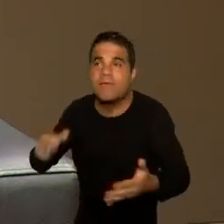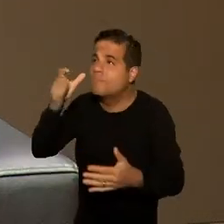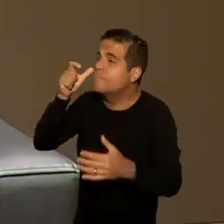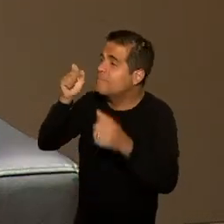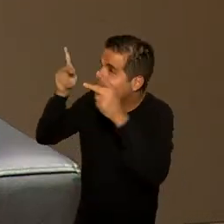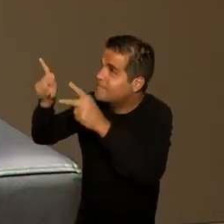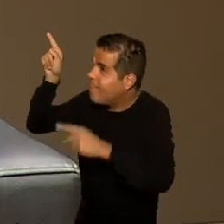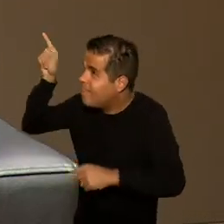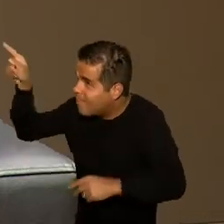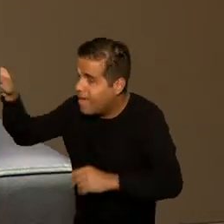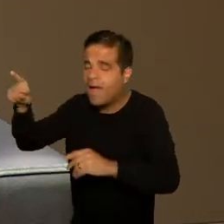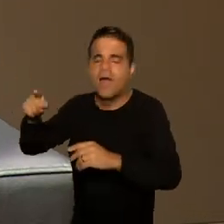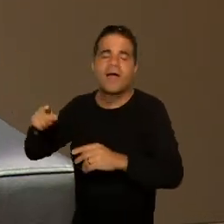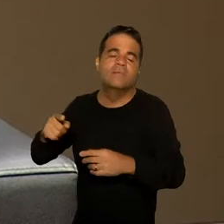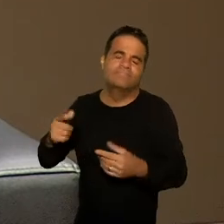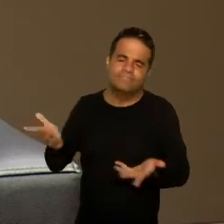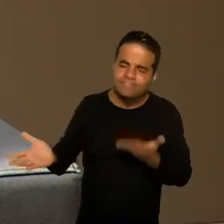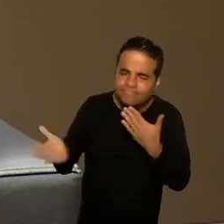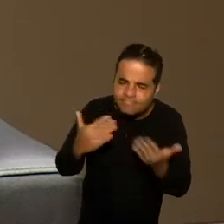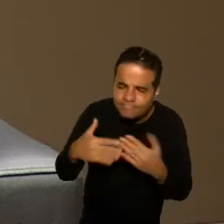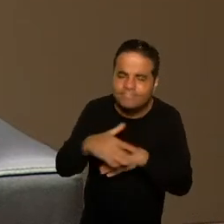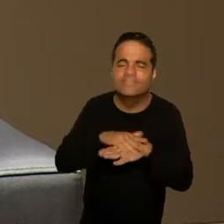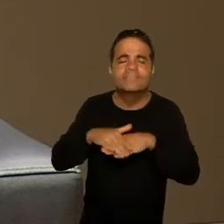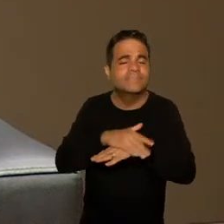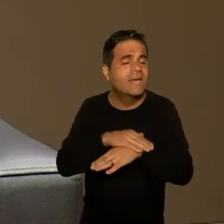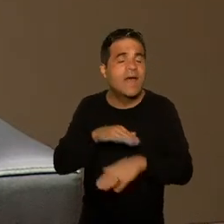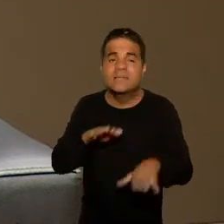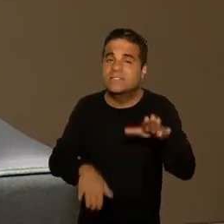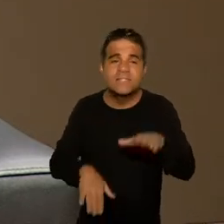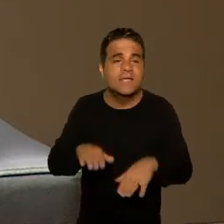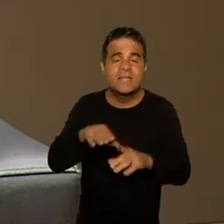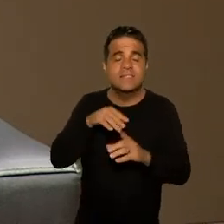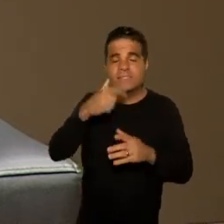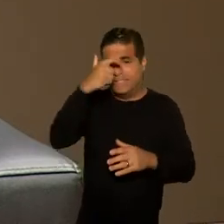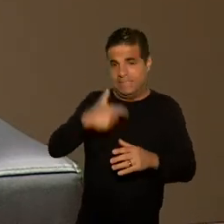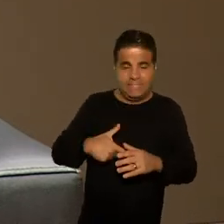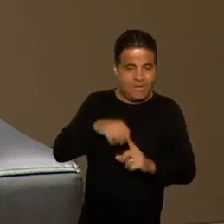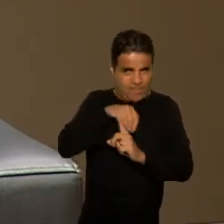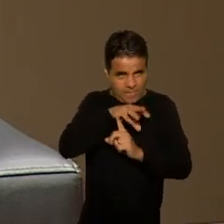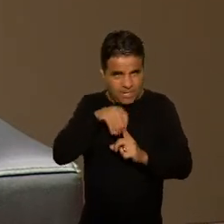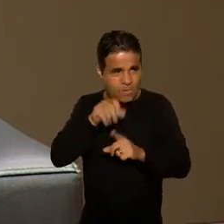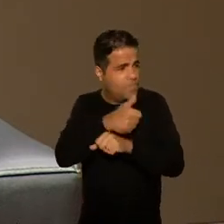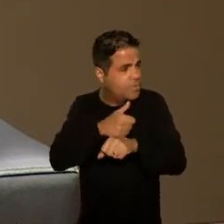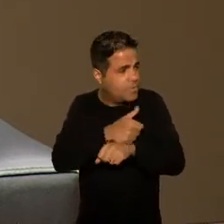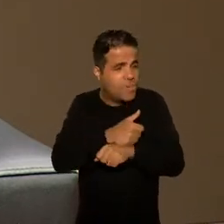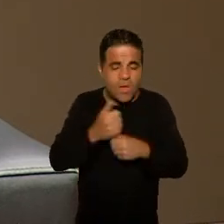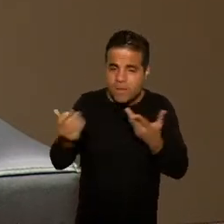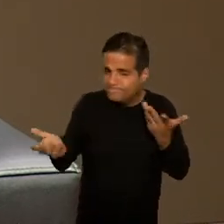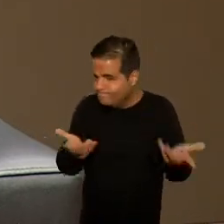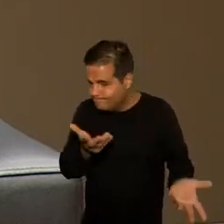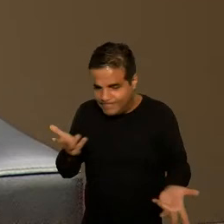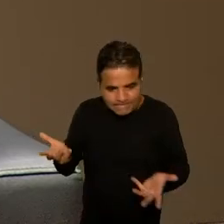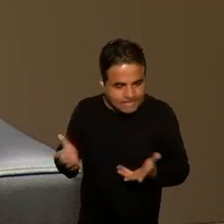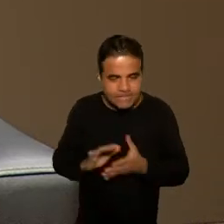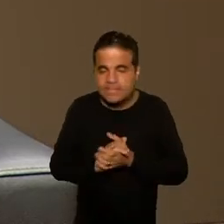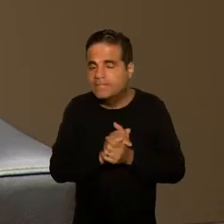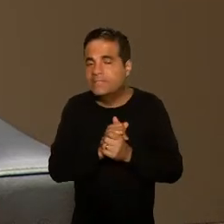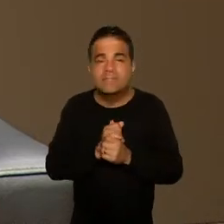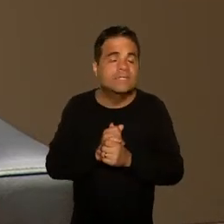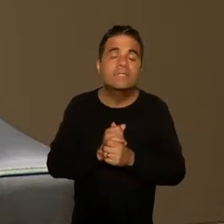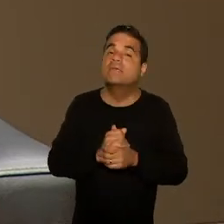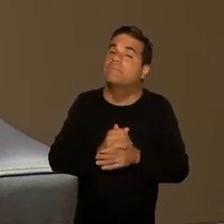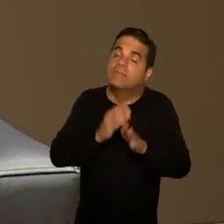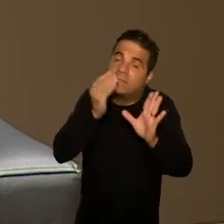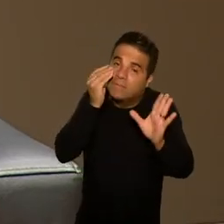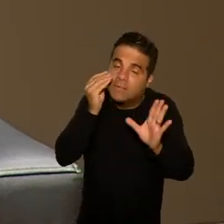que assim tem uma negociação e muitas vezes o mediador é ele arrisca e ele e o ideal